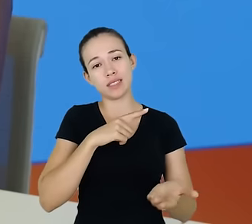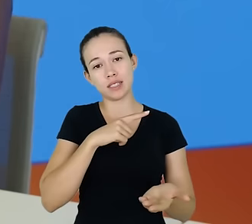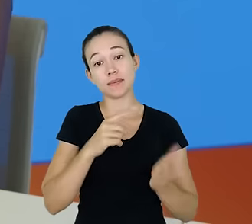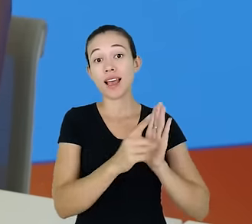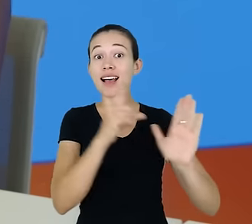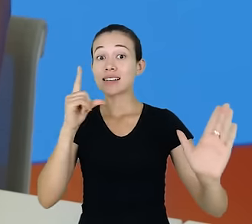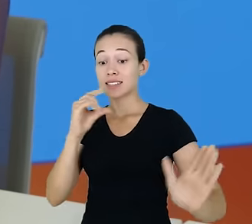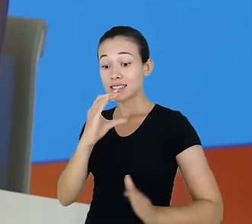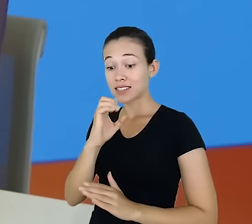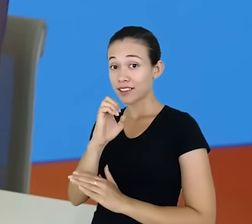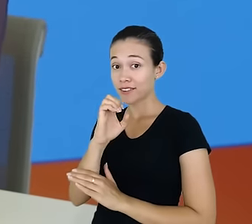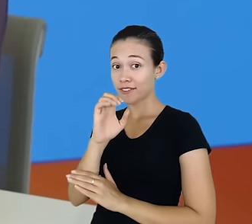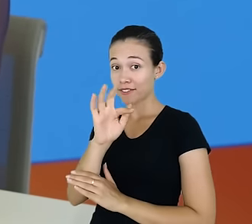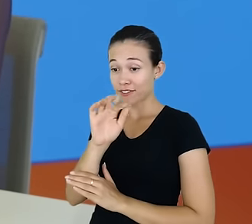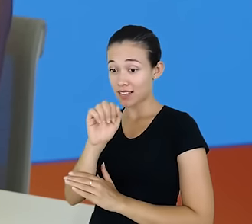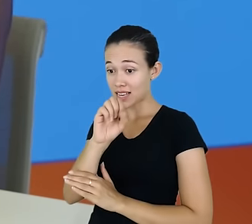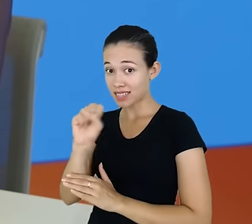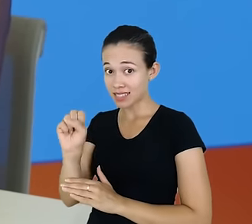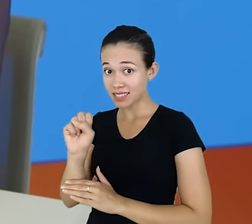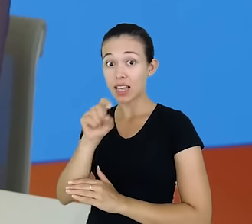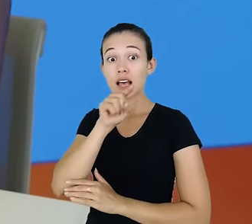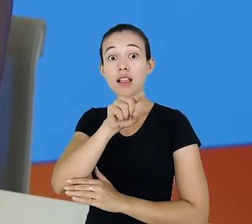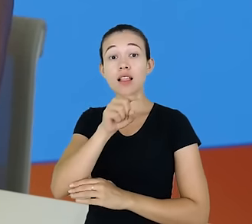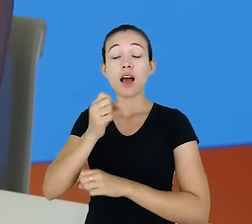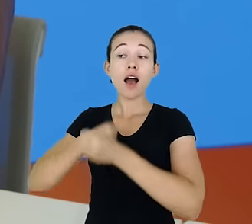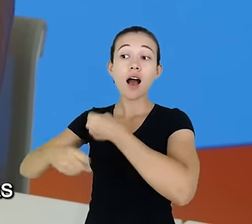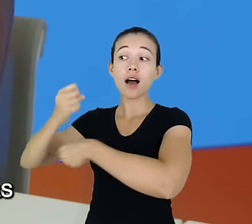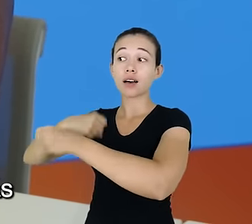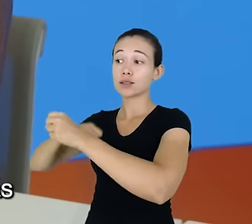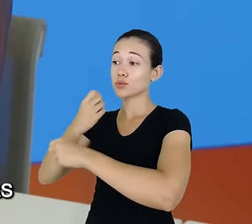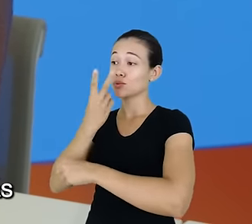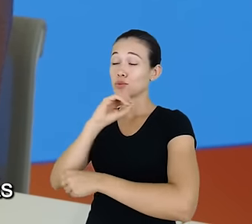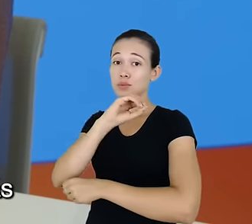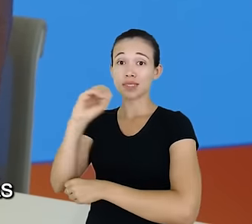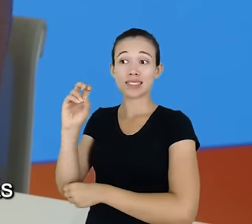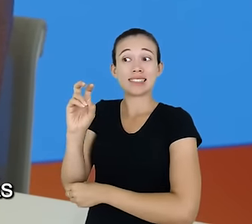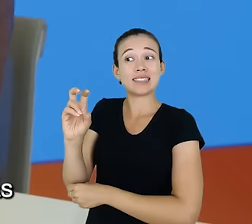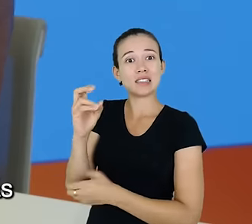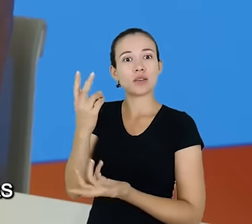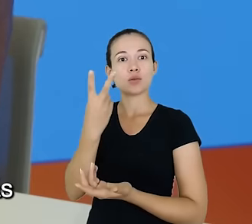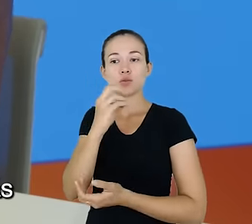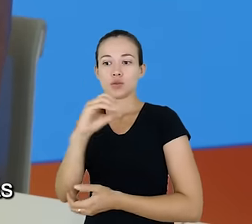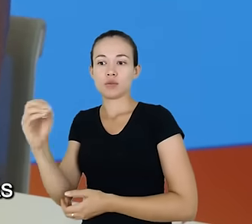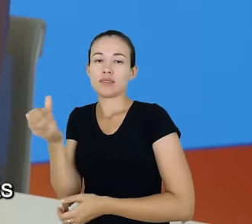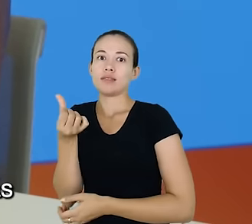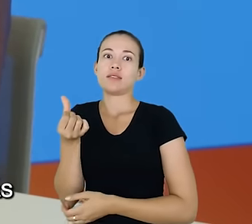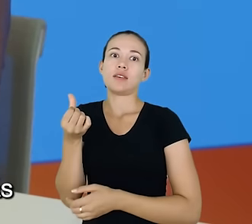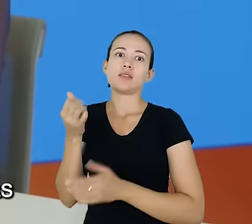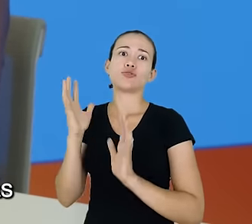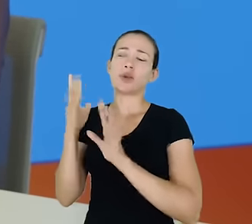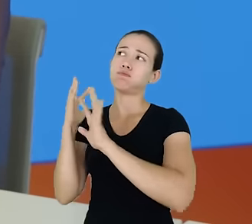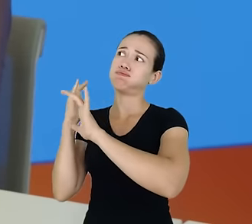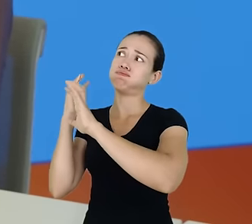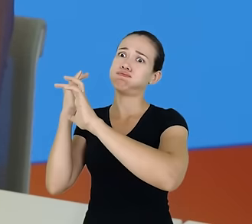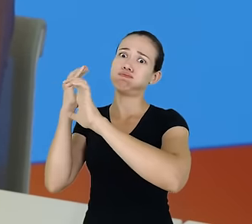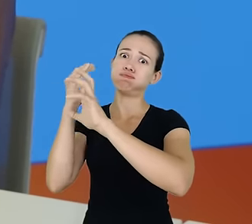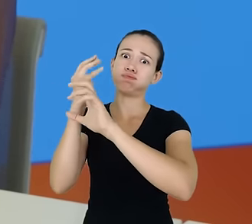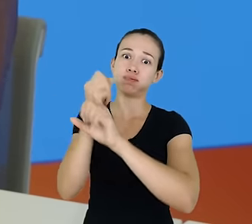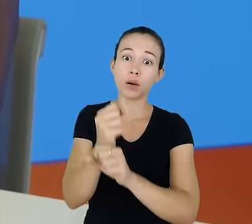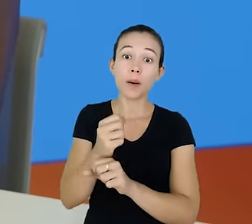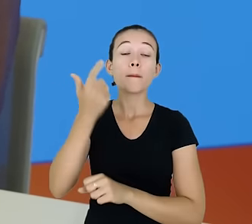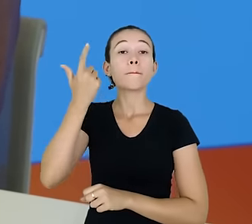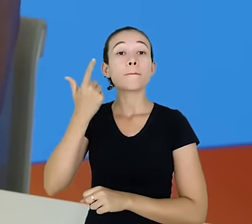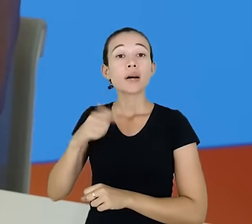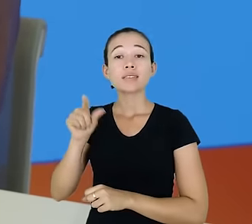cfas é Desde 2005 2005 então é um histórico e tem um caminhão de gente por trás que os caras são